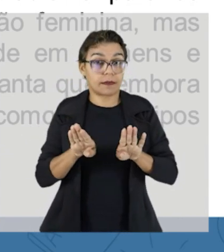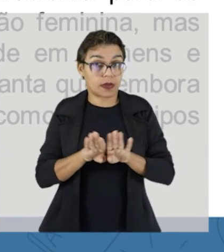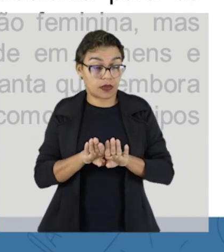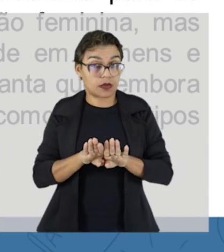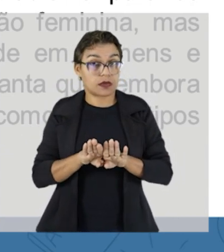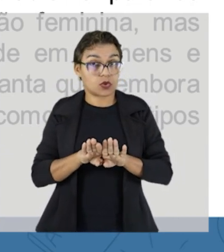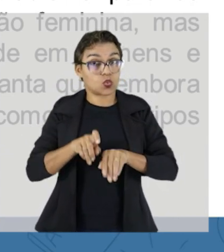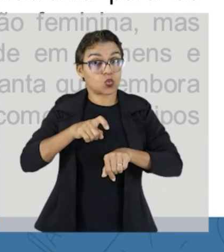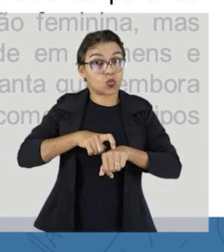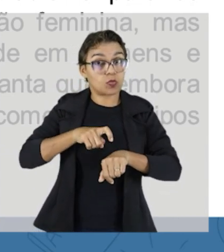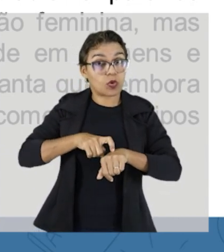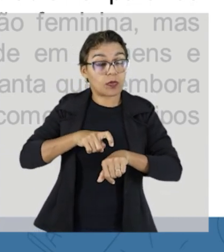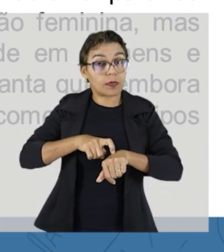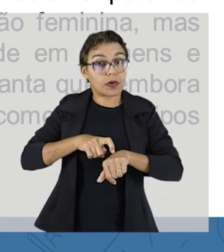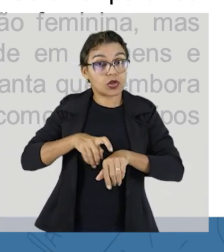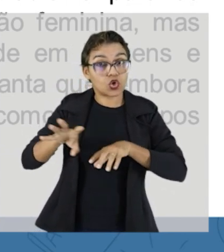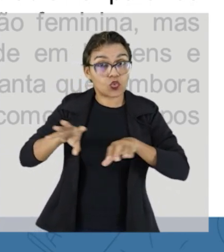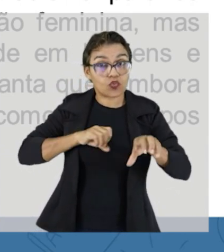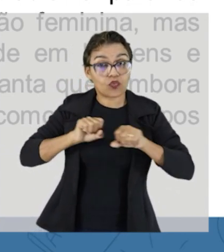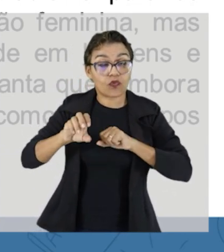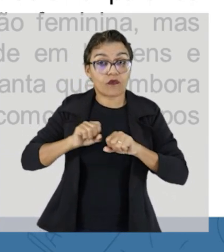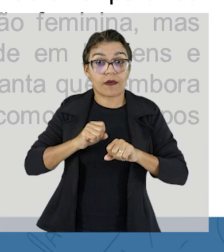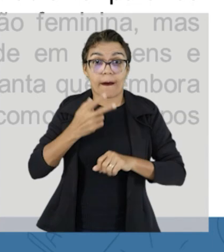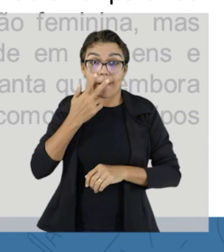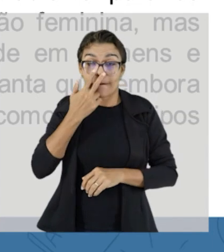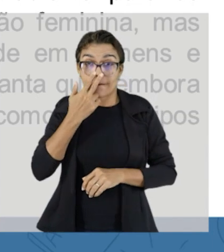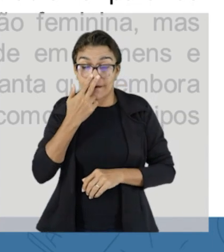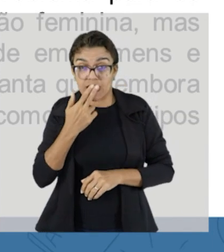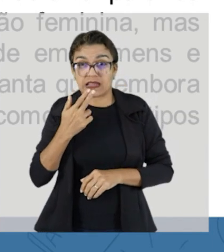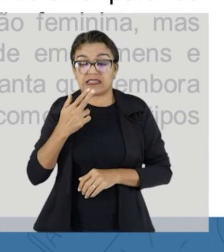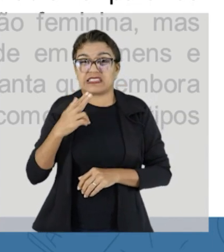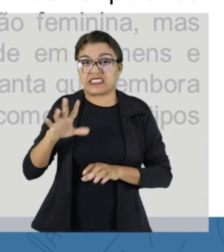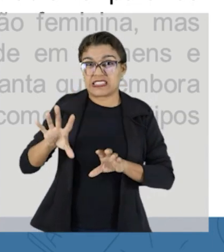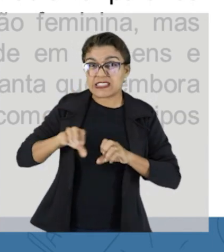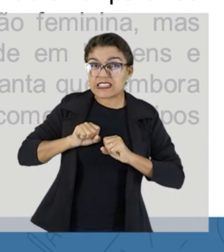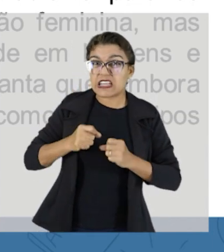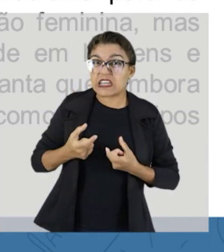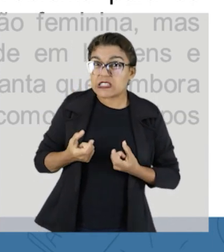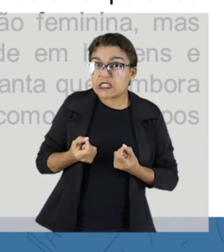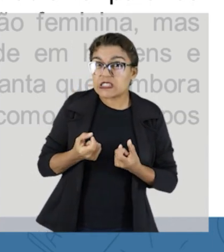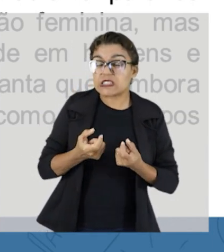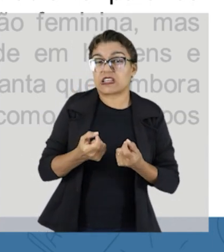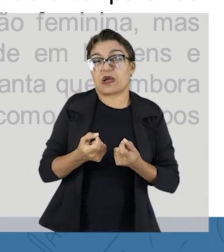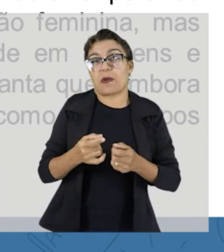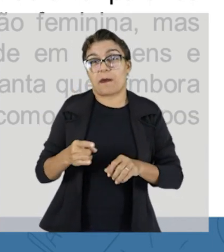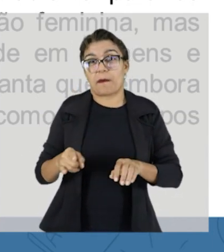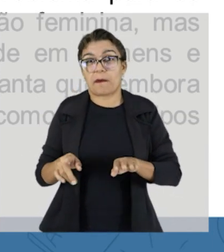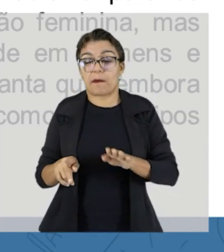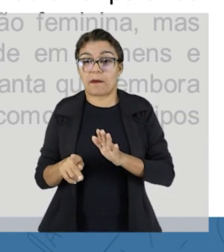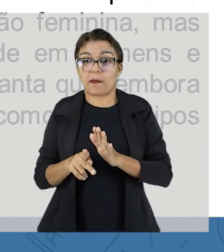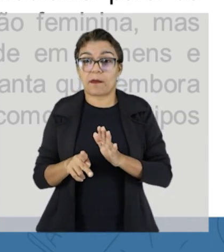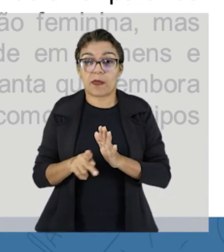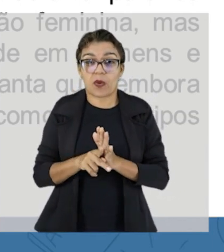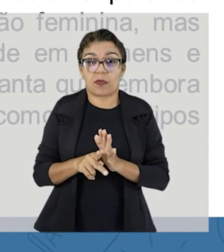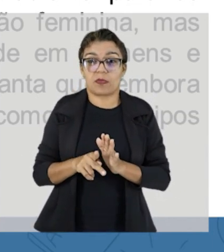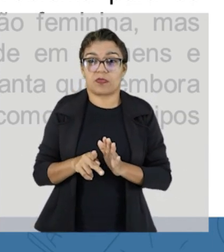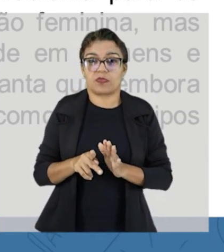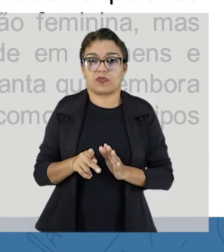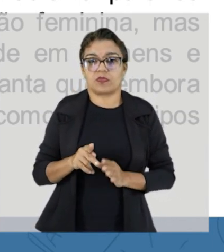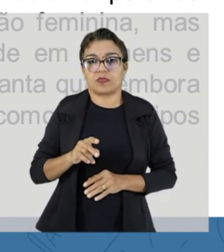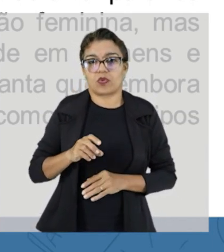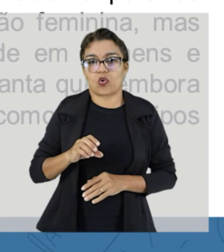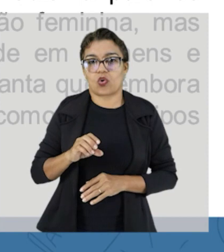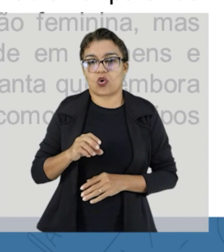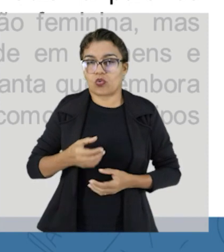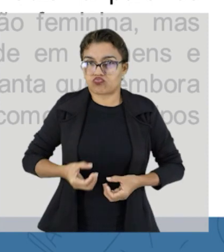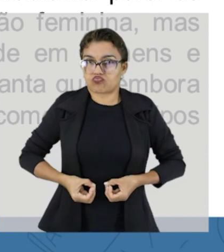nos infectar, nos dão um passaporte mágico para o câncer cérvico-uterino. A segunda causa de morte